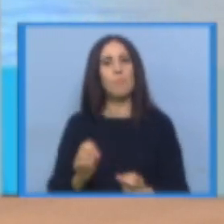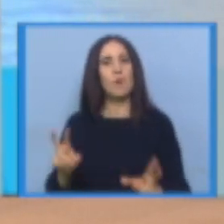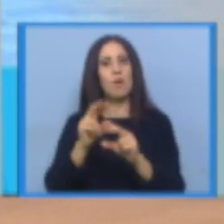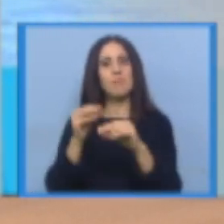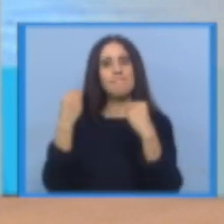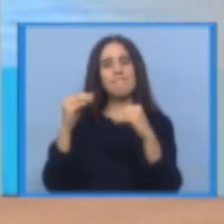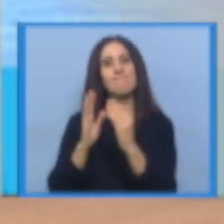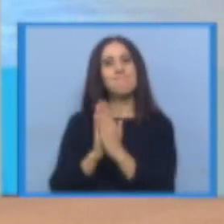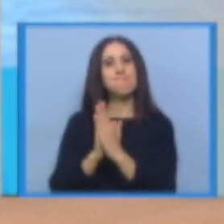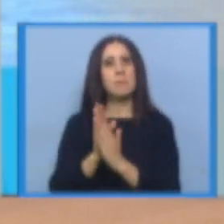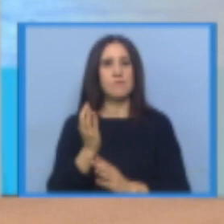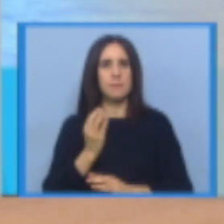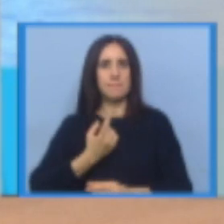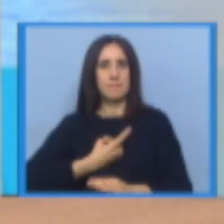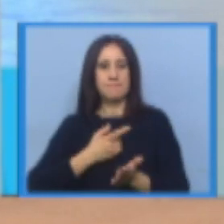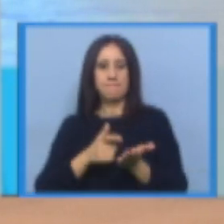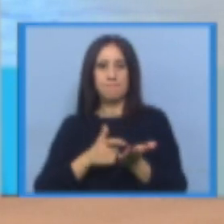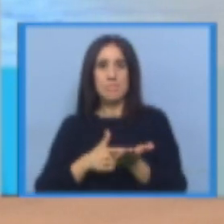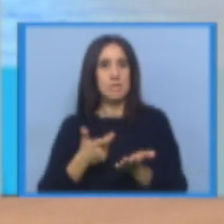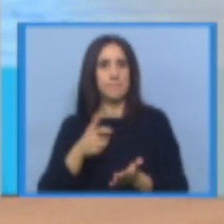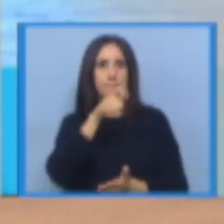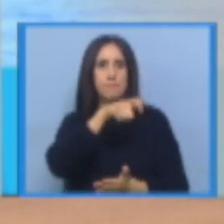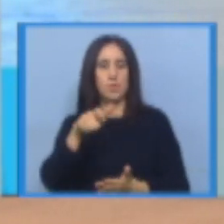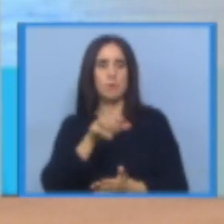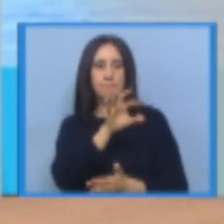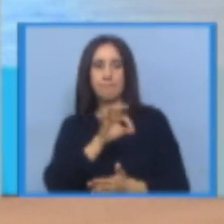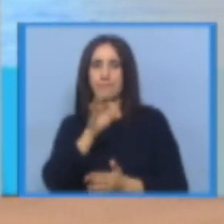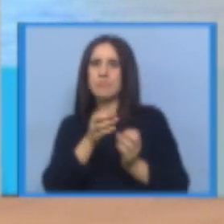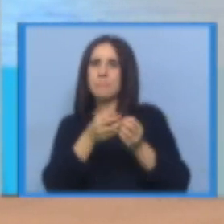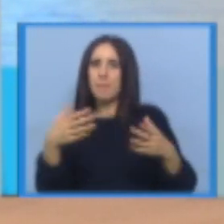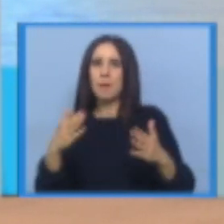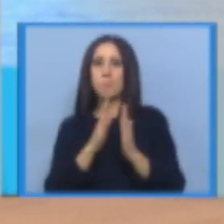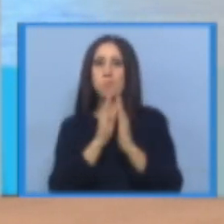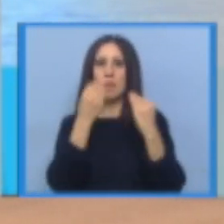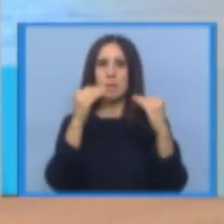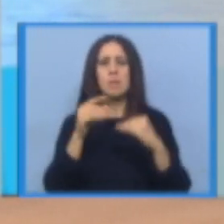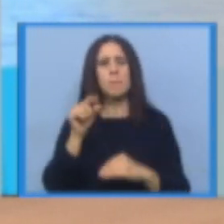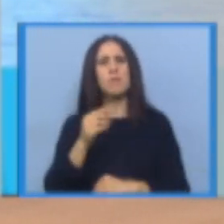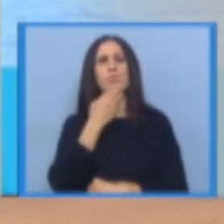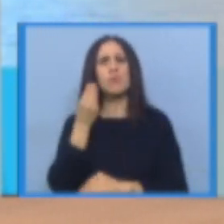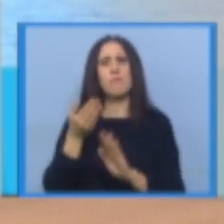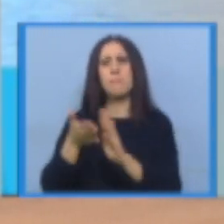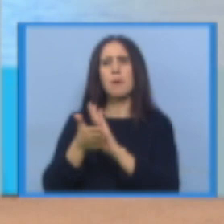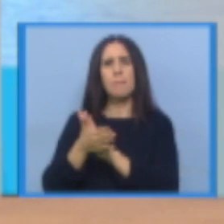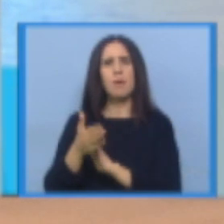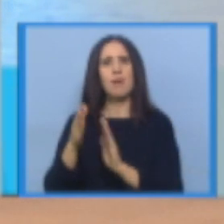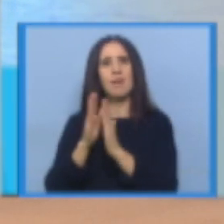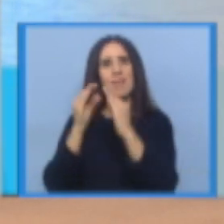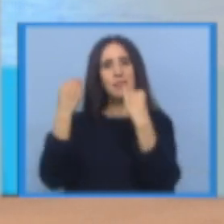catequese e a necessidade também de mais catequistas. Também estamos a receber catequistas jovens, catequistas com mais